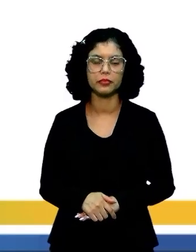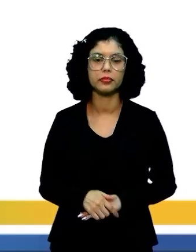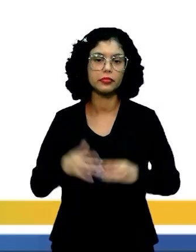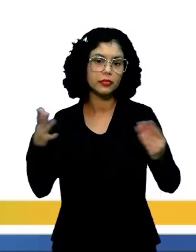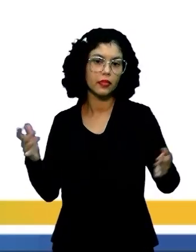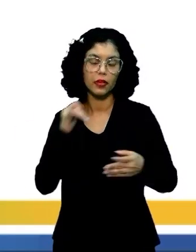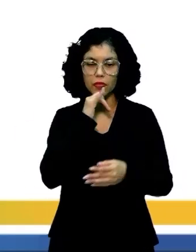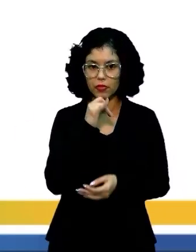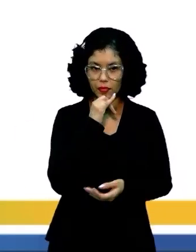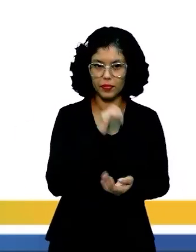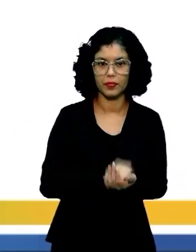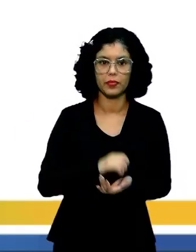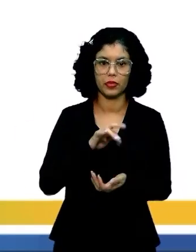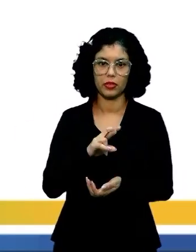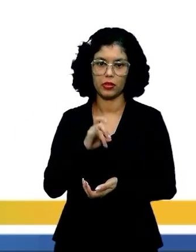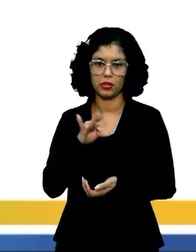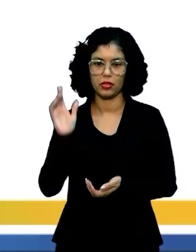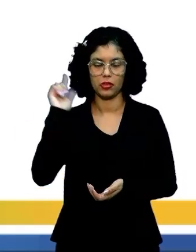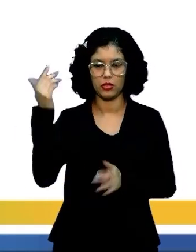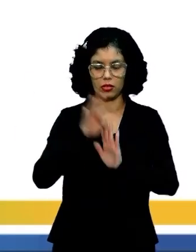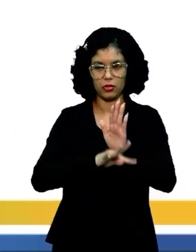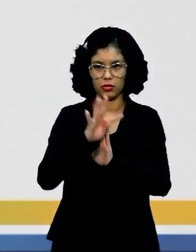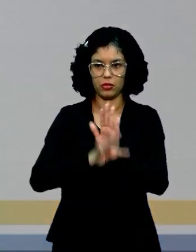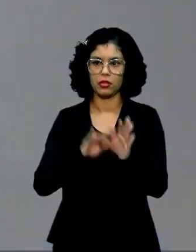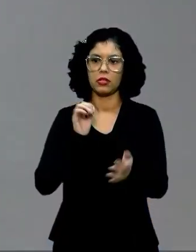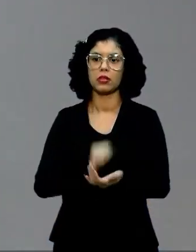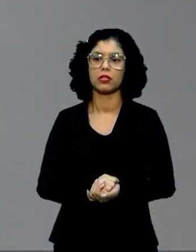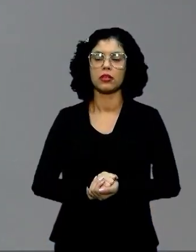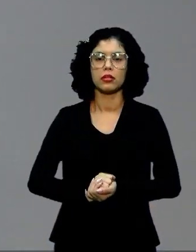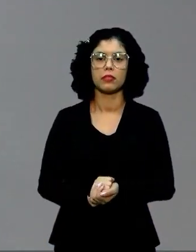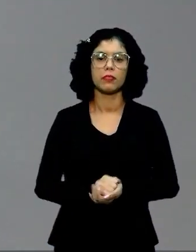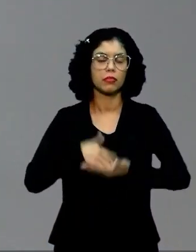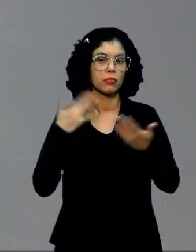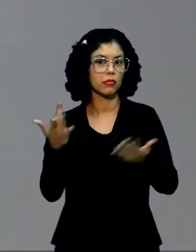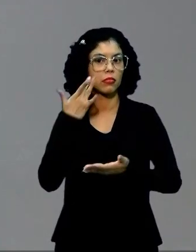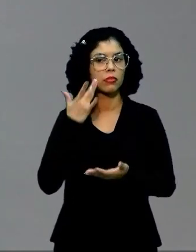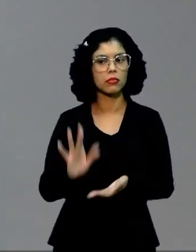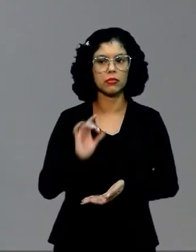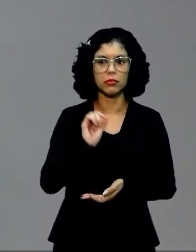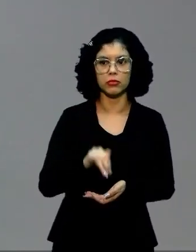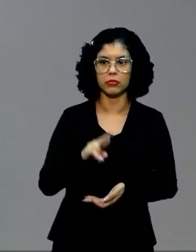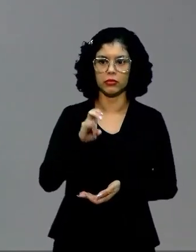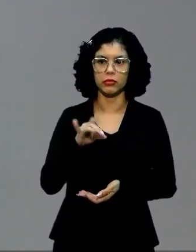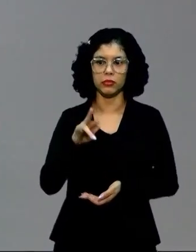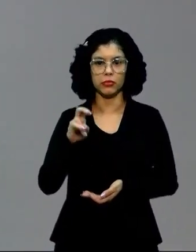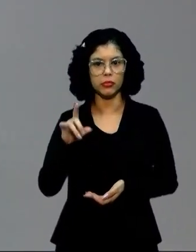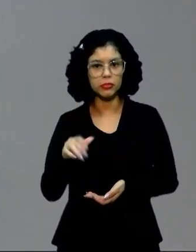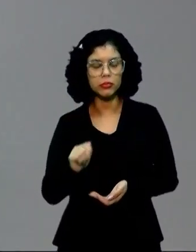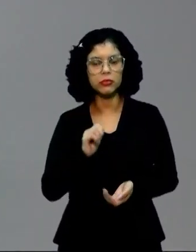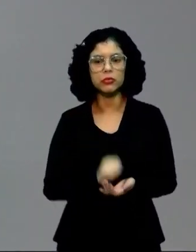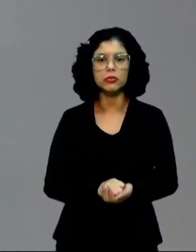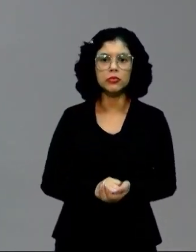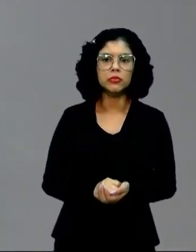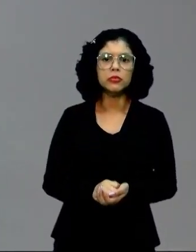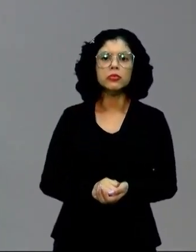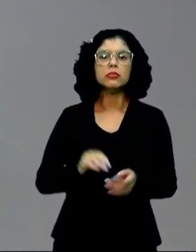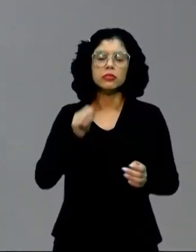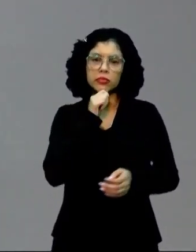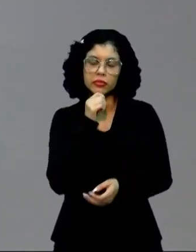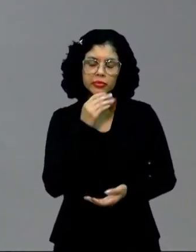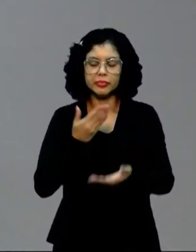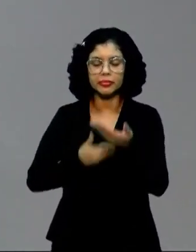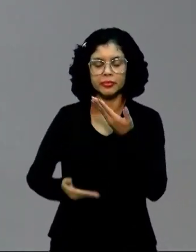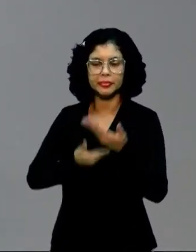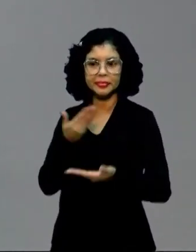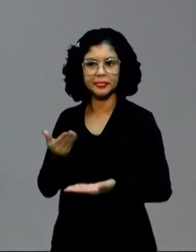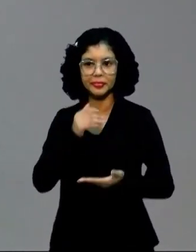E a intertextualidade com outros textos. Para quem não sabe o que é intertextualidade, intertexto é a relação